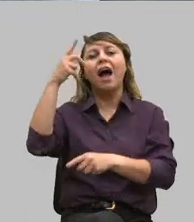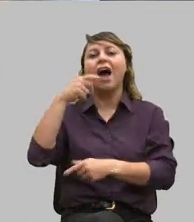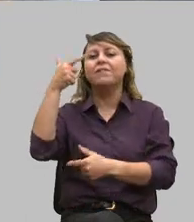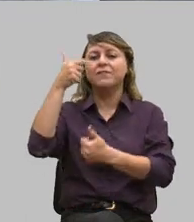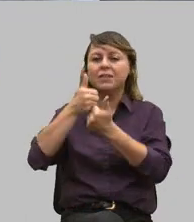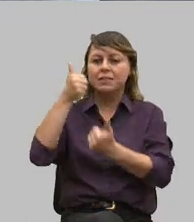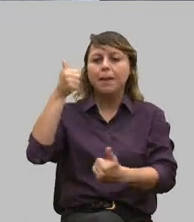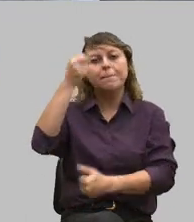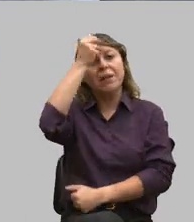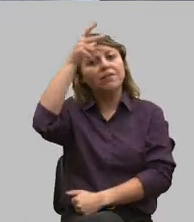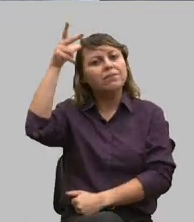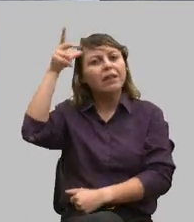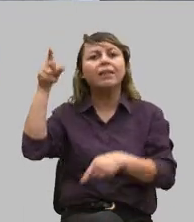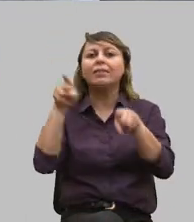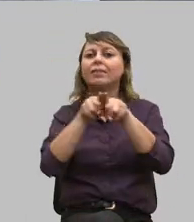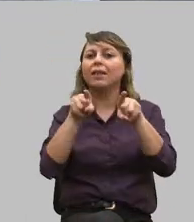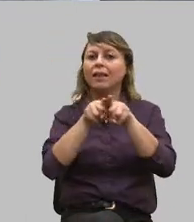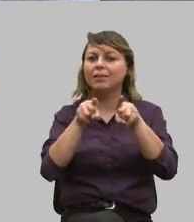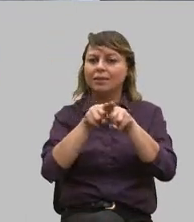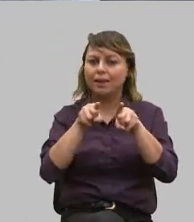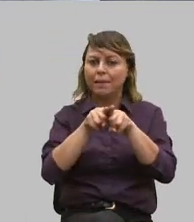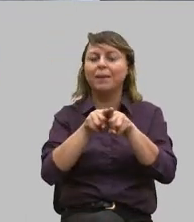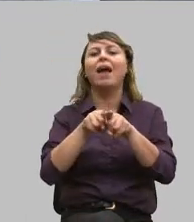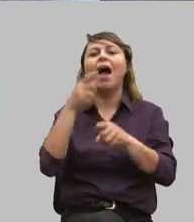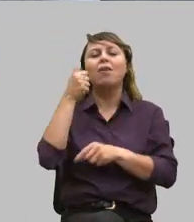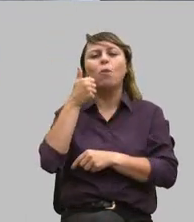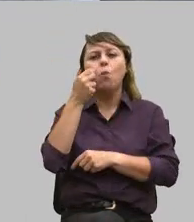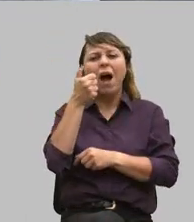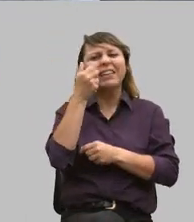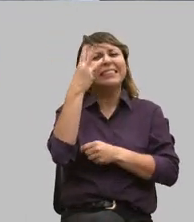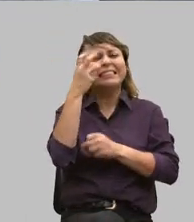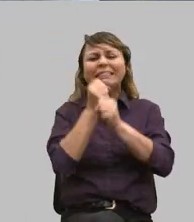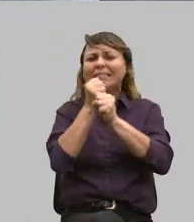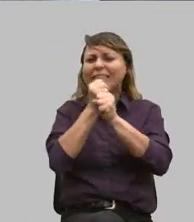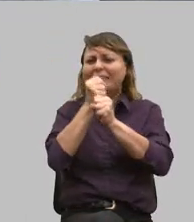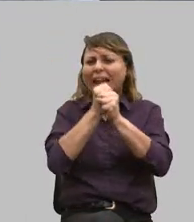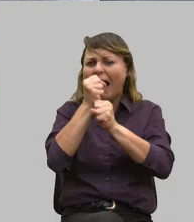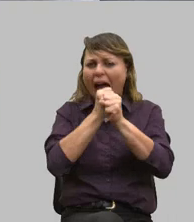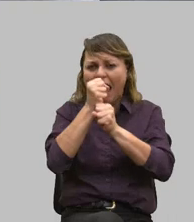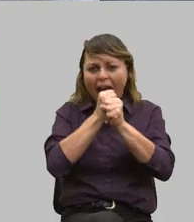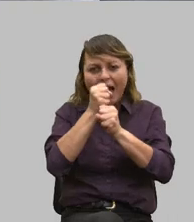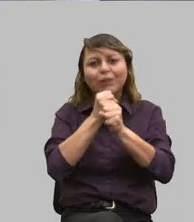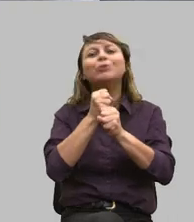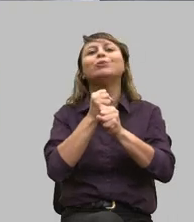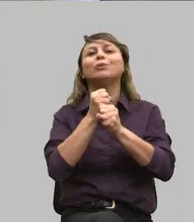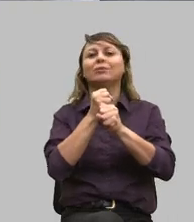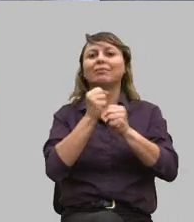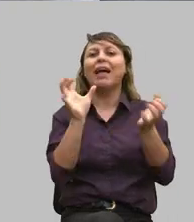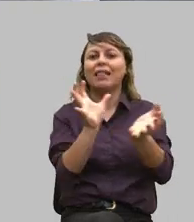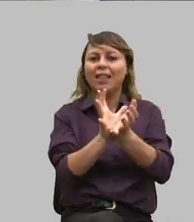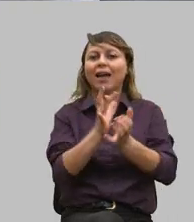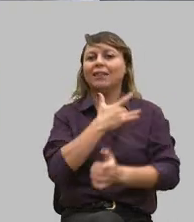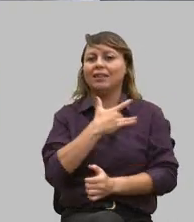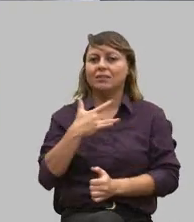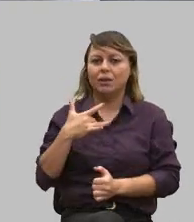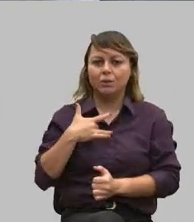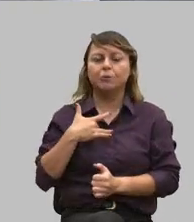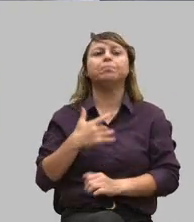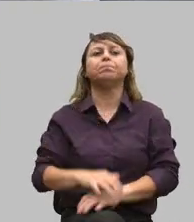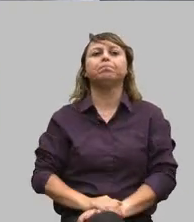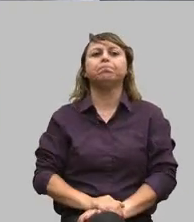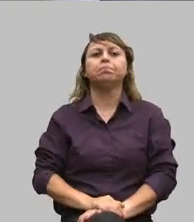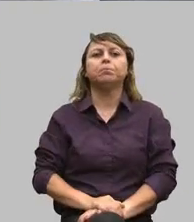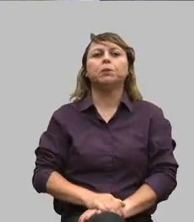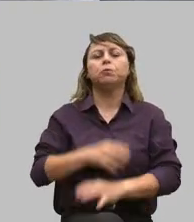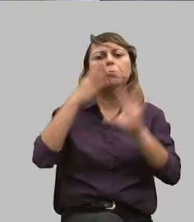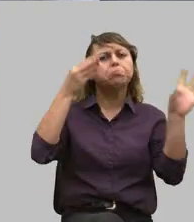Rida que é da área de saúde há quase 30 anos a secretária de saúde e ser bem suscinto dizer